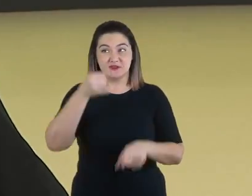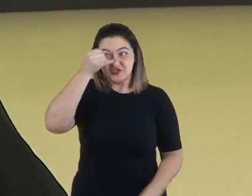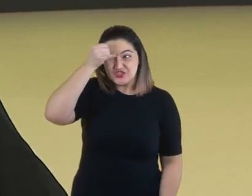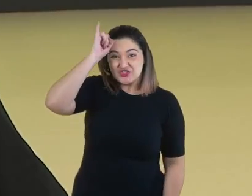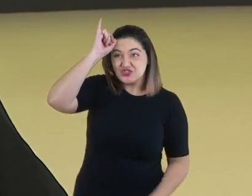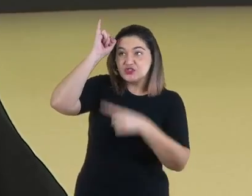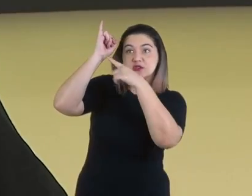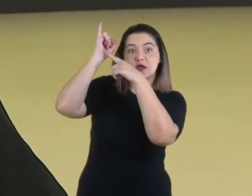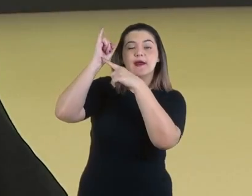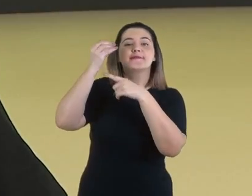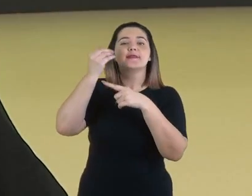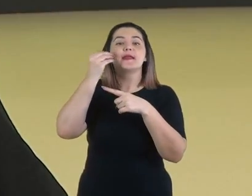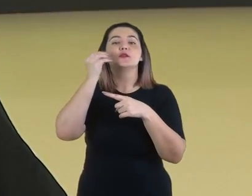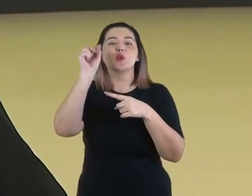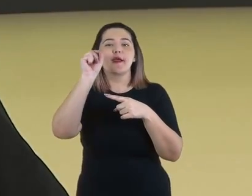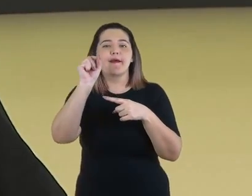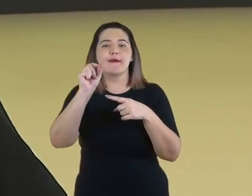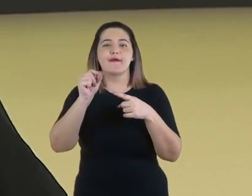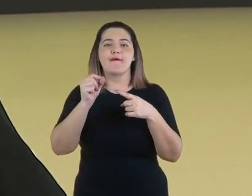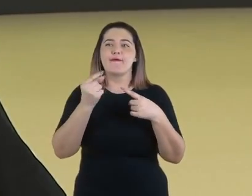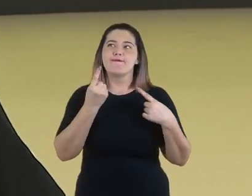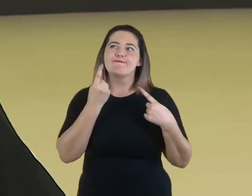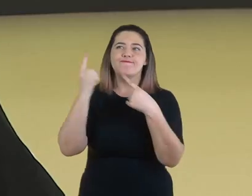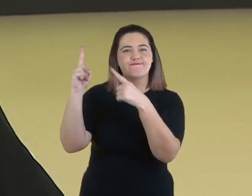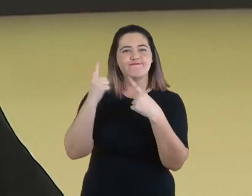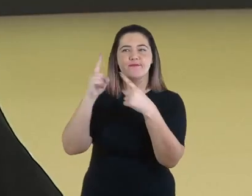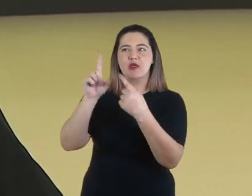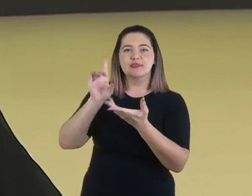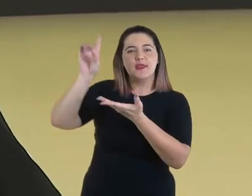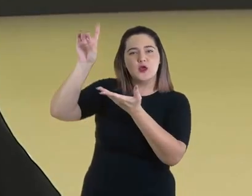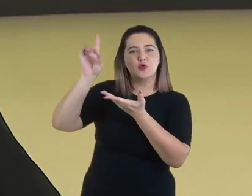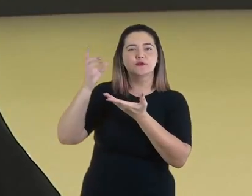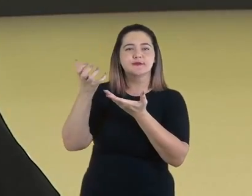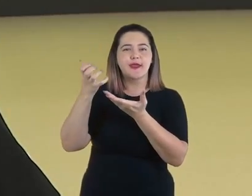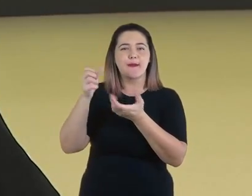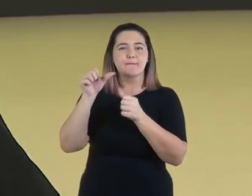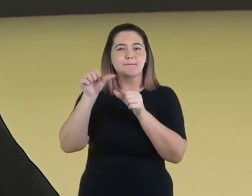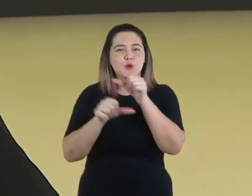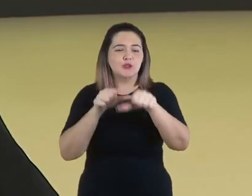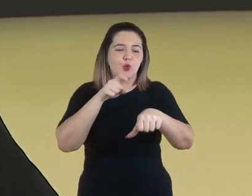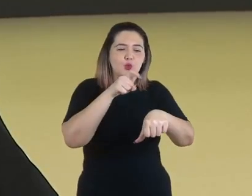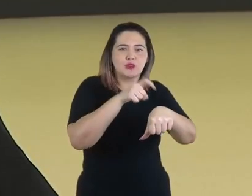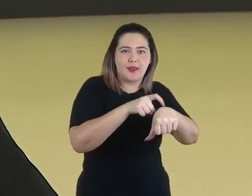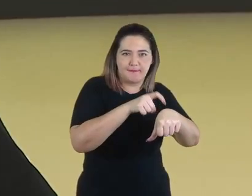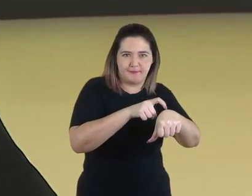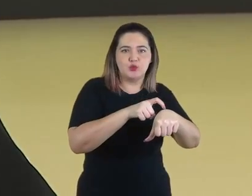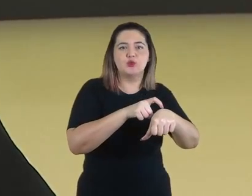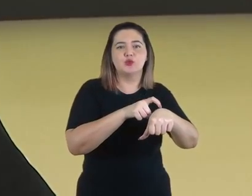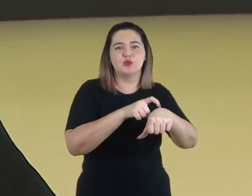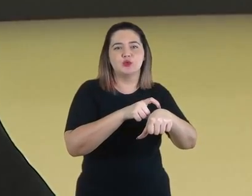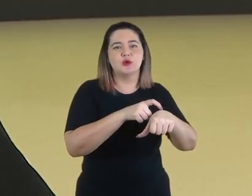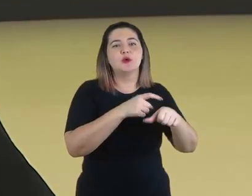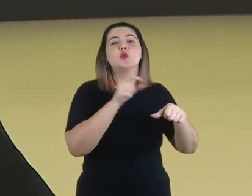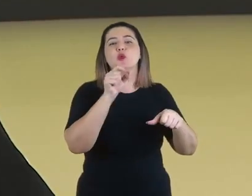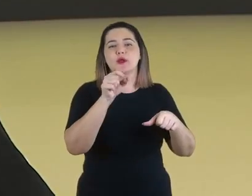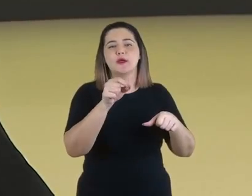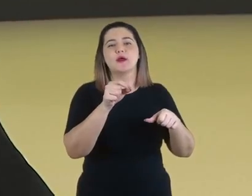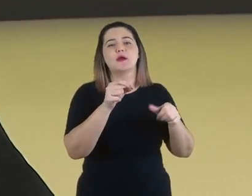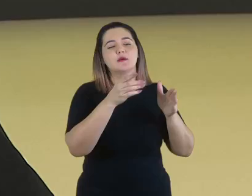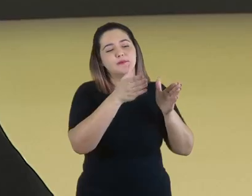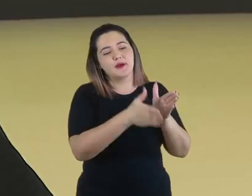sua tentativa de afronta a Deus durante uma mudança de um tempo regular, repetido,